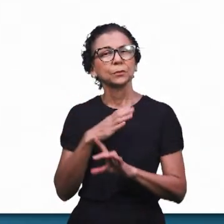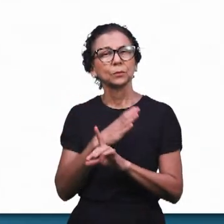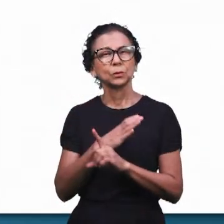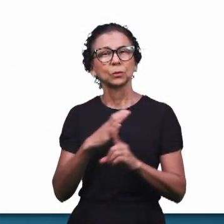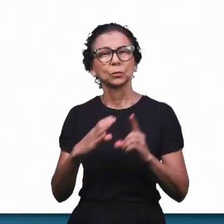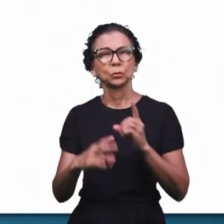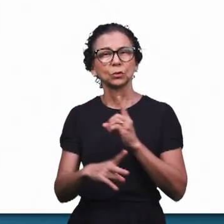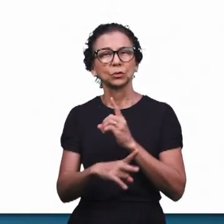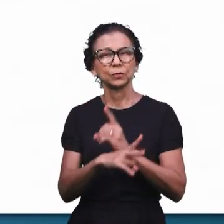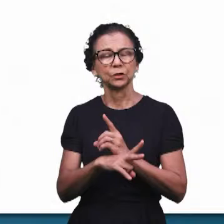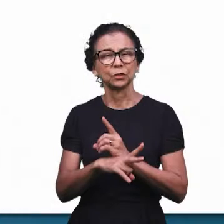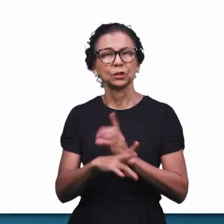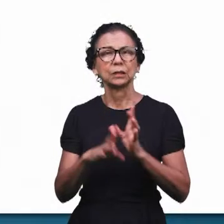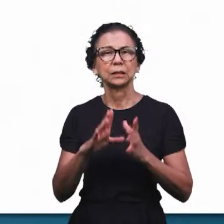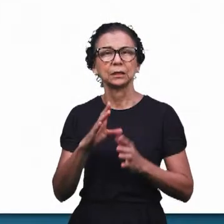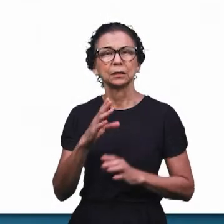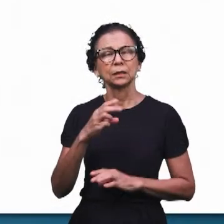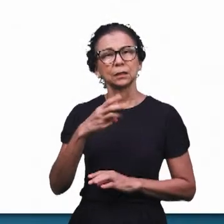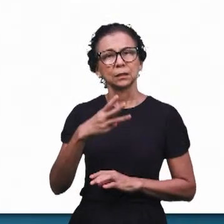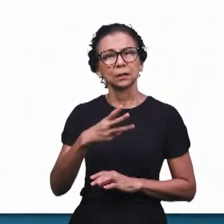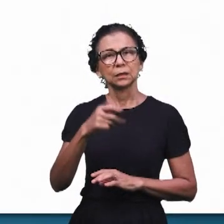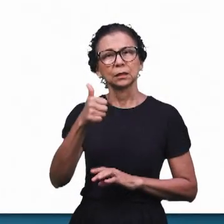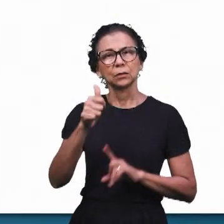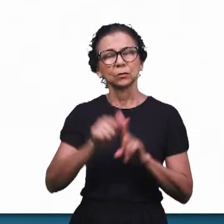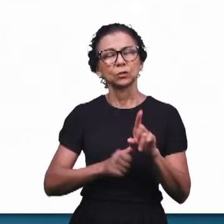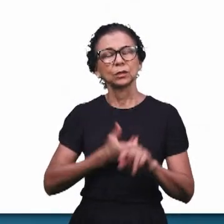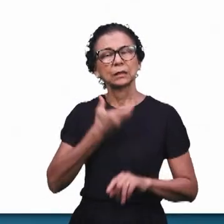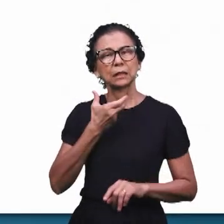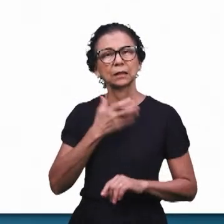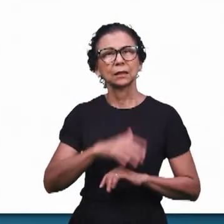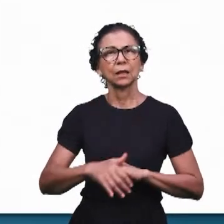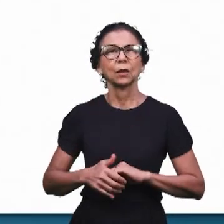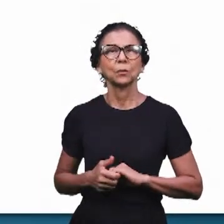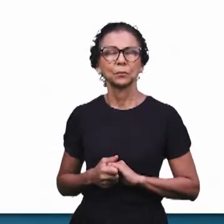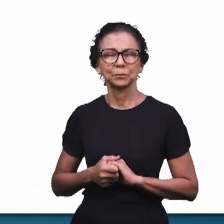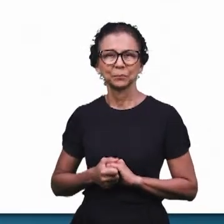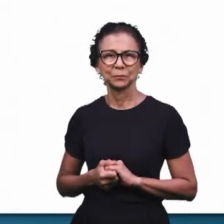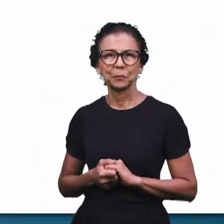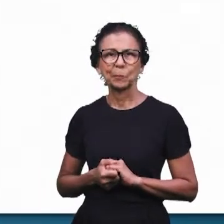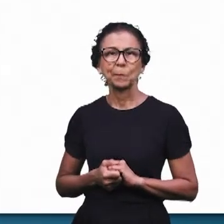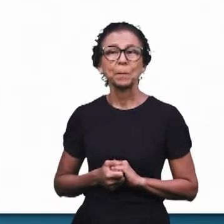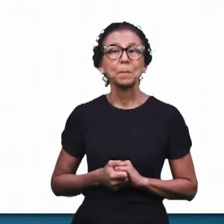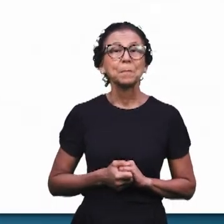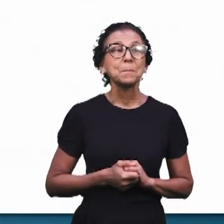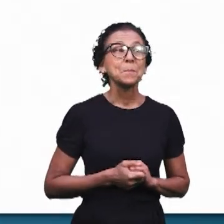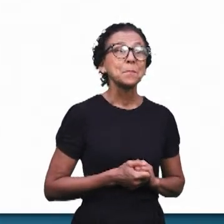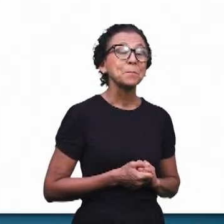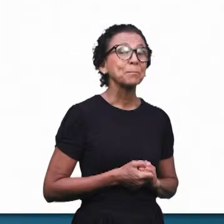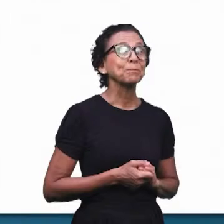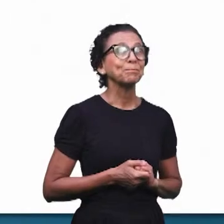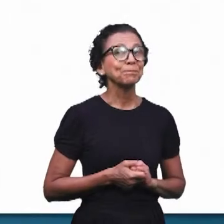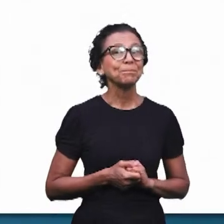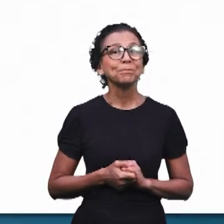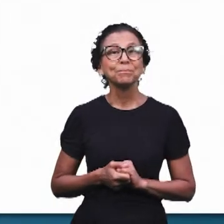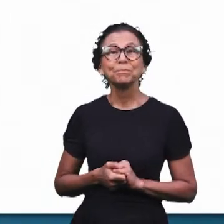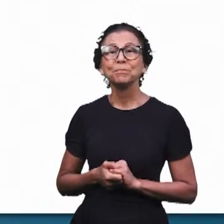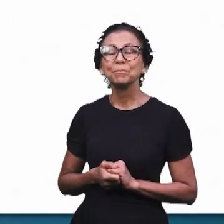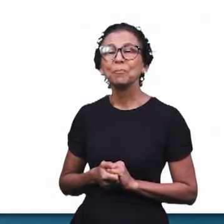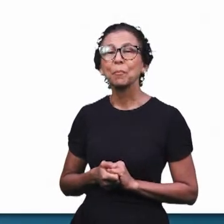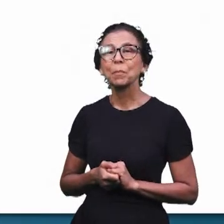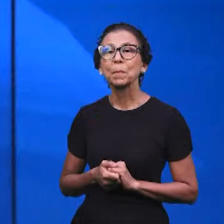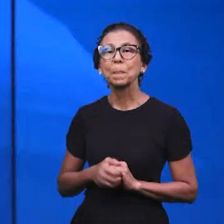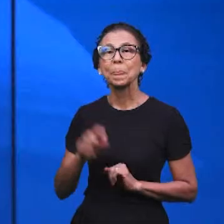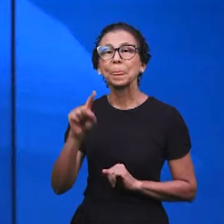31/12, identifique os seguintes aspectos. E agora, na letra C, quem será o mensageiro, ou seja, o mensageiro de uma